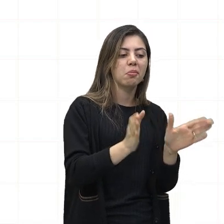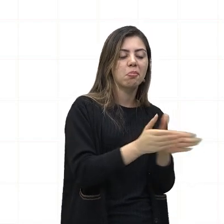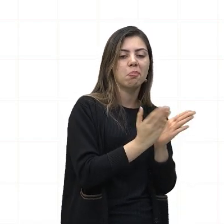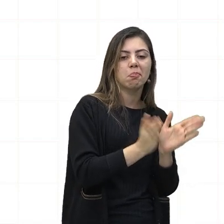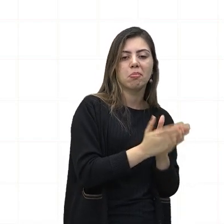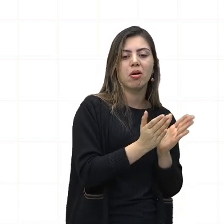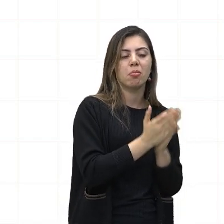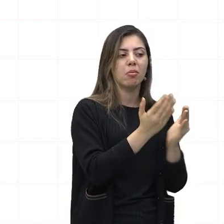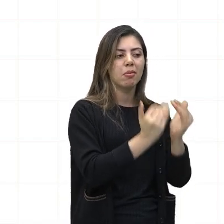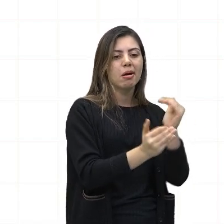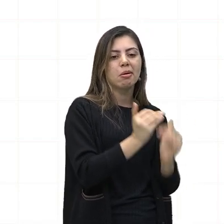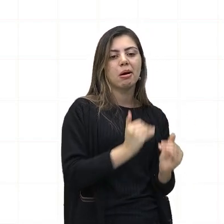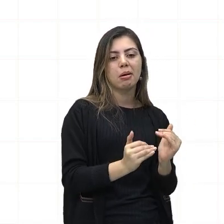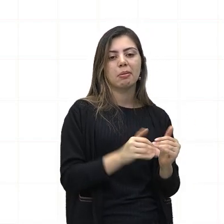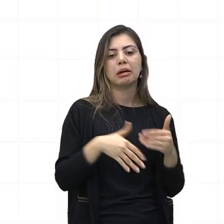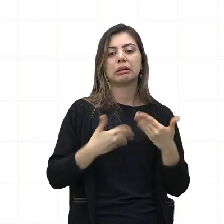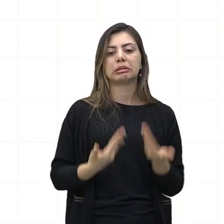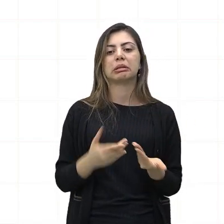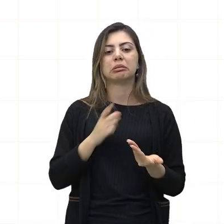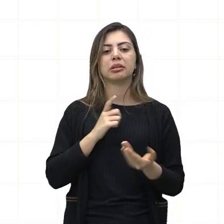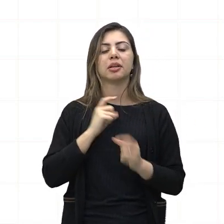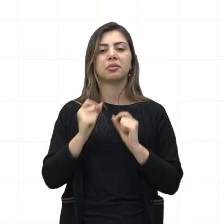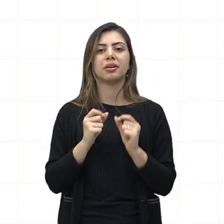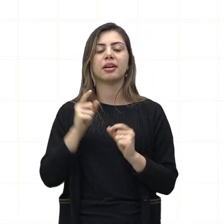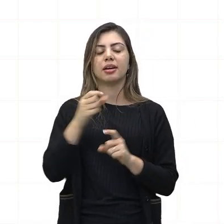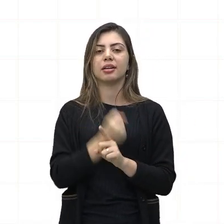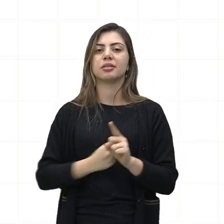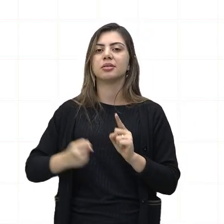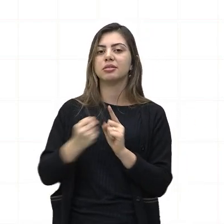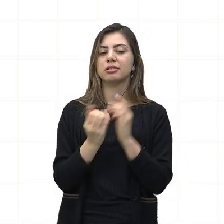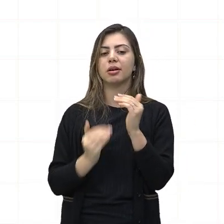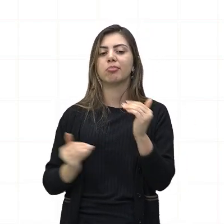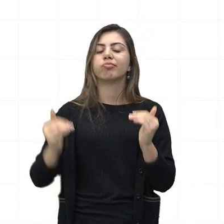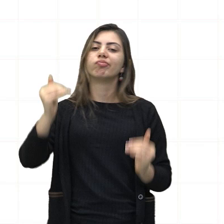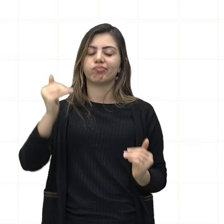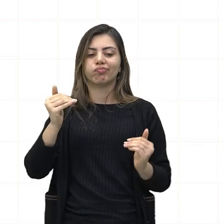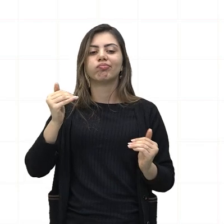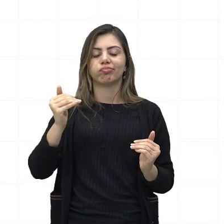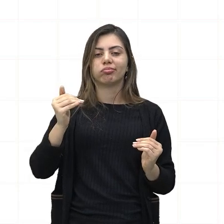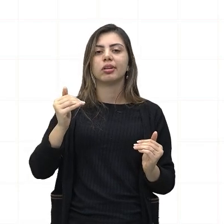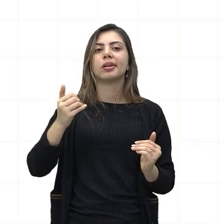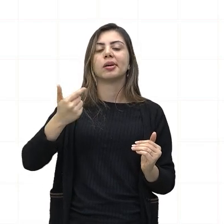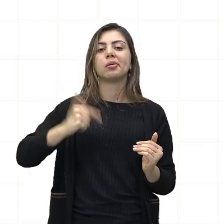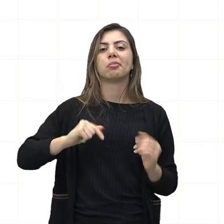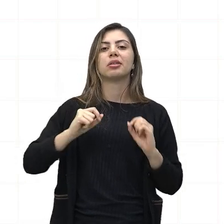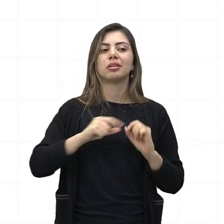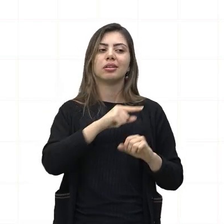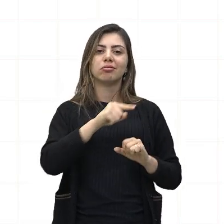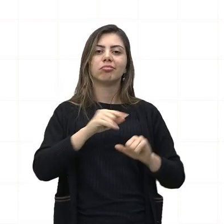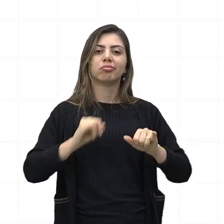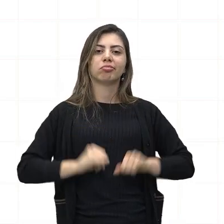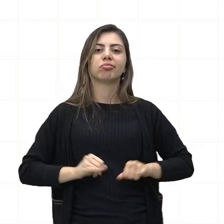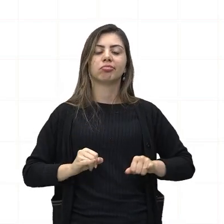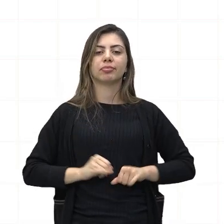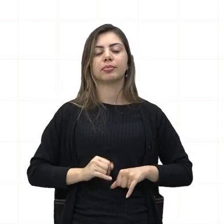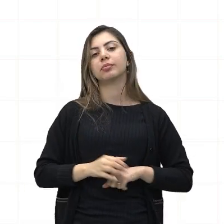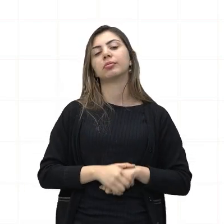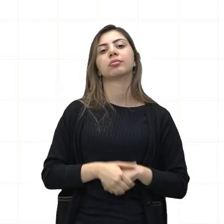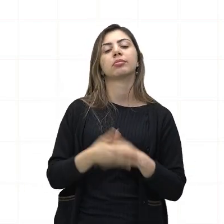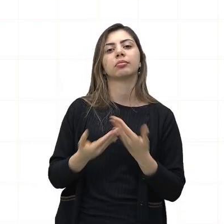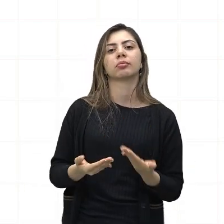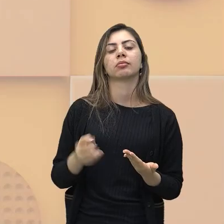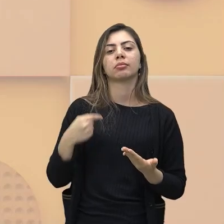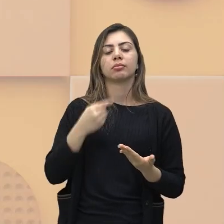indígenas, perpetuando um legado de desigualdade e injustiça social. Então, a